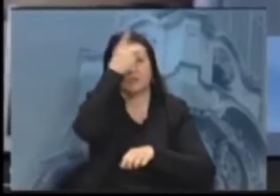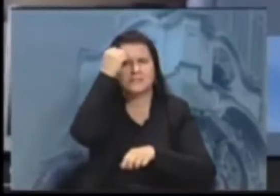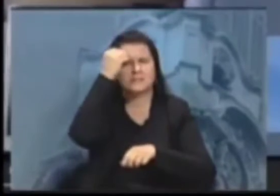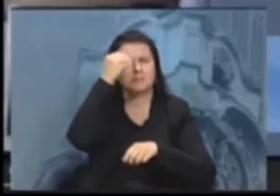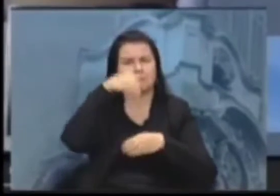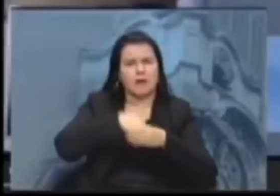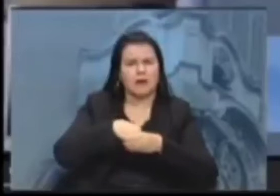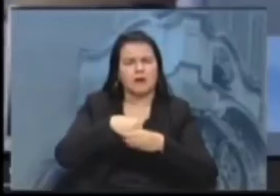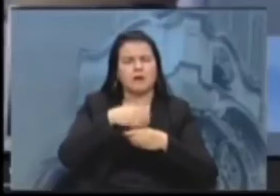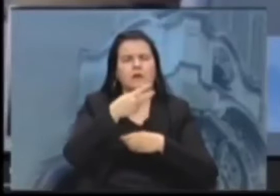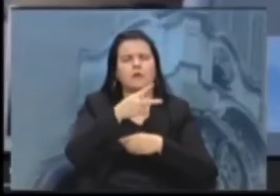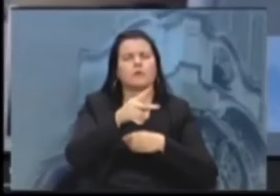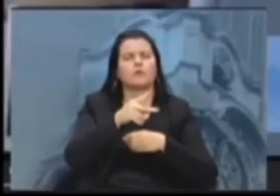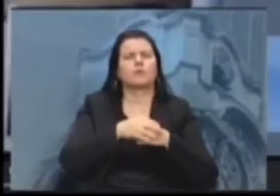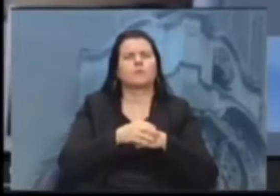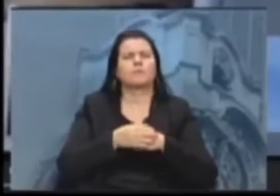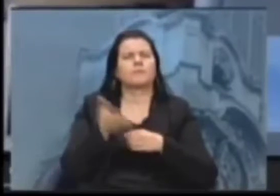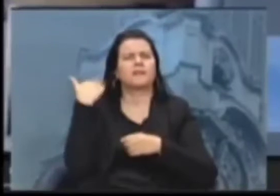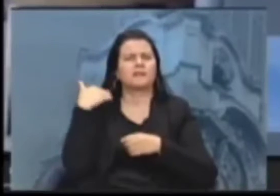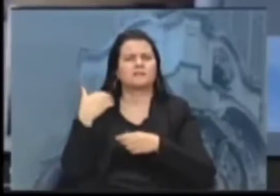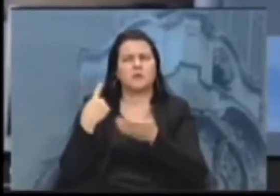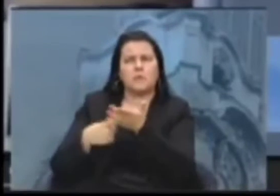para formações de milícias,